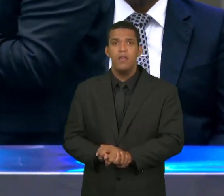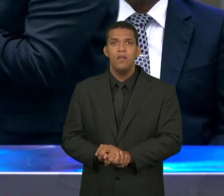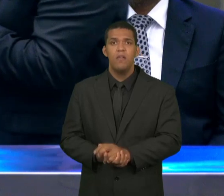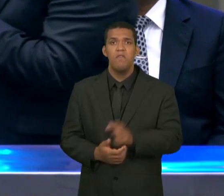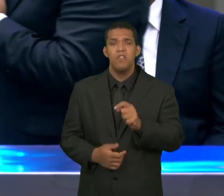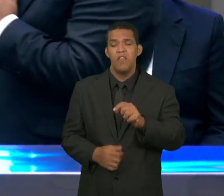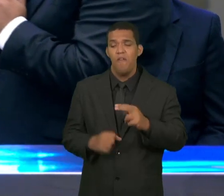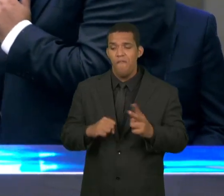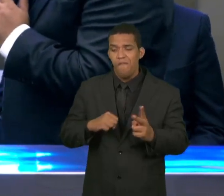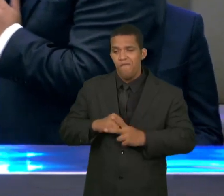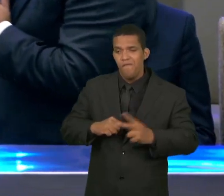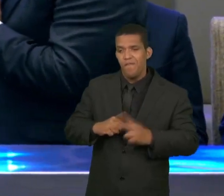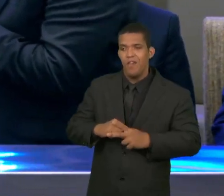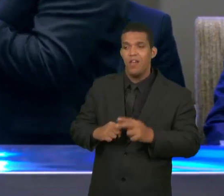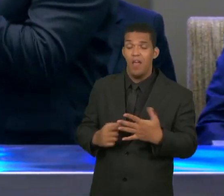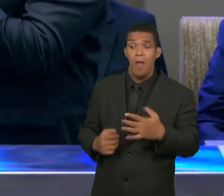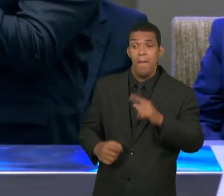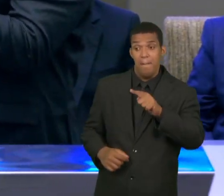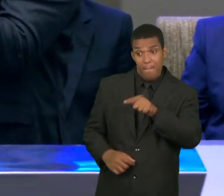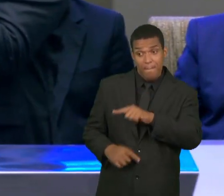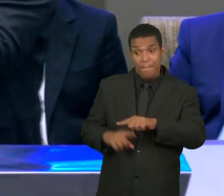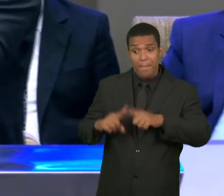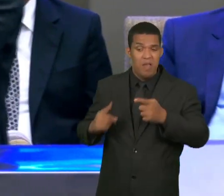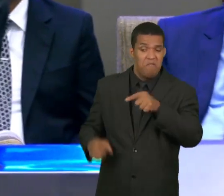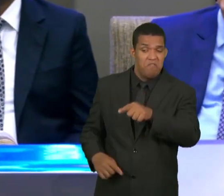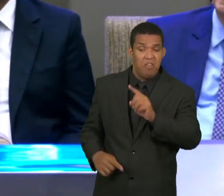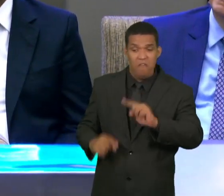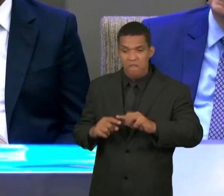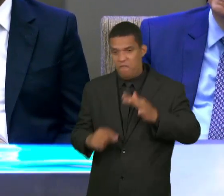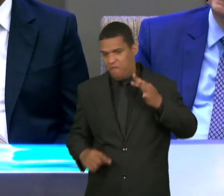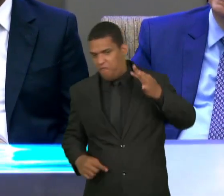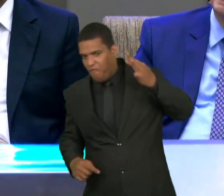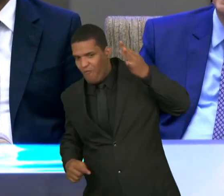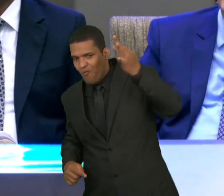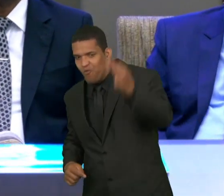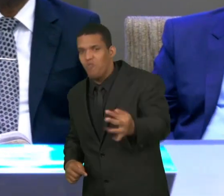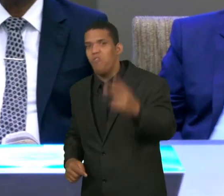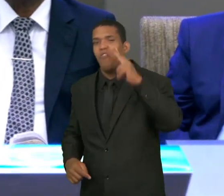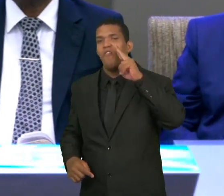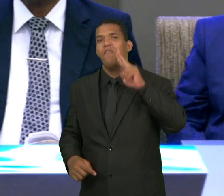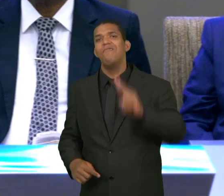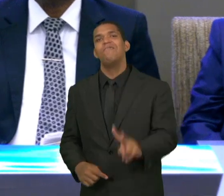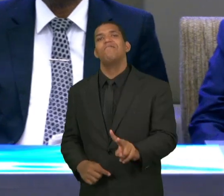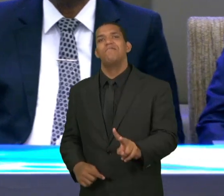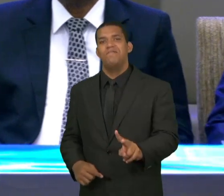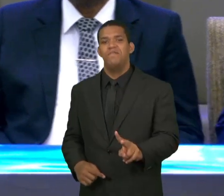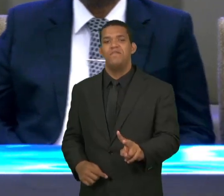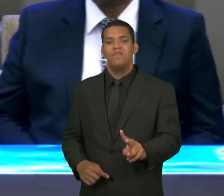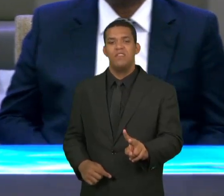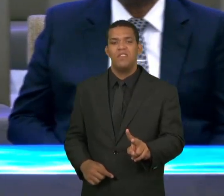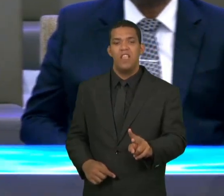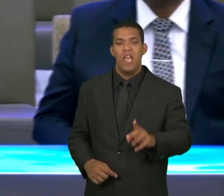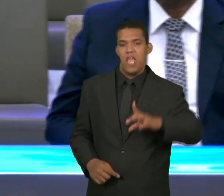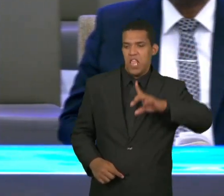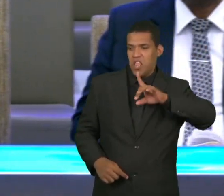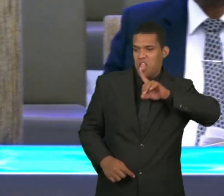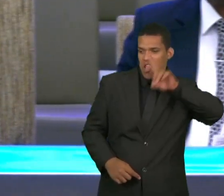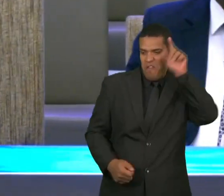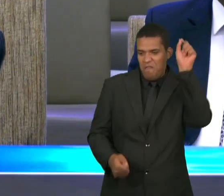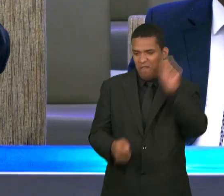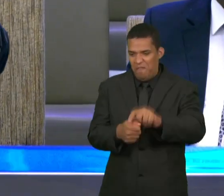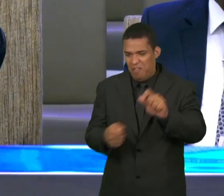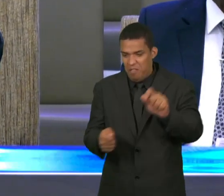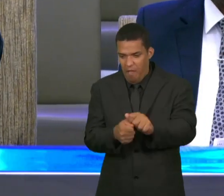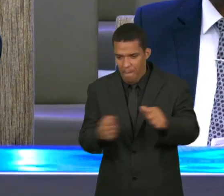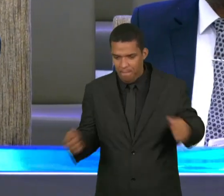vai ver um negócio. Deus está dizendo hoje aqui: tu vai ver um negócio que eu vou fazer na terra. Que